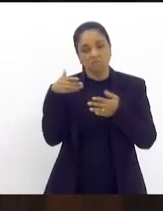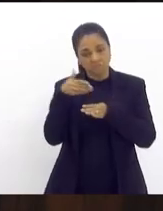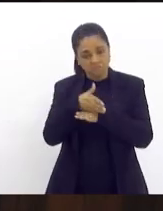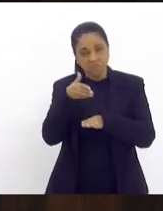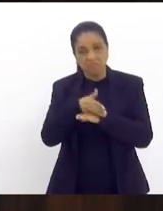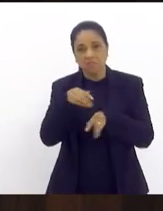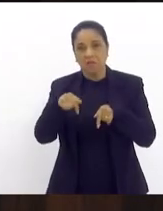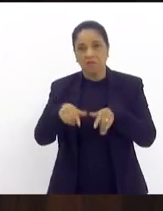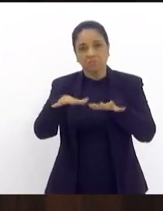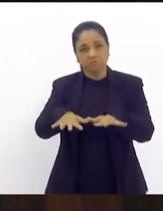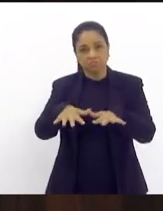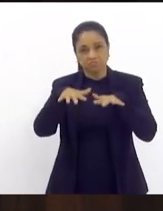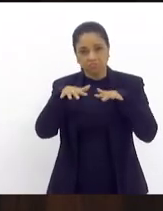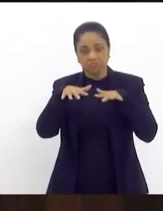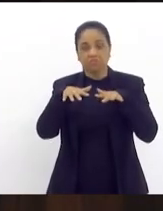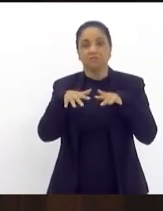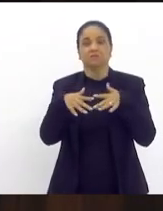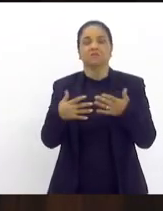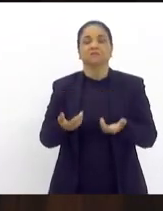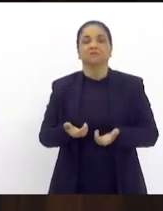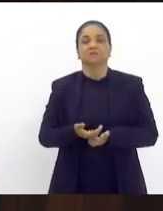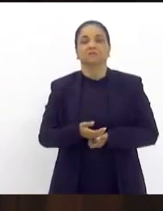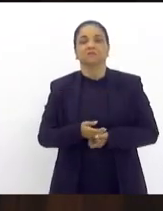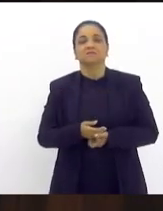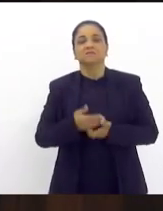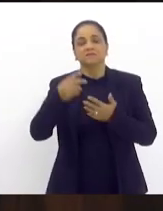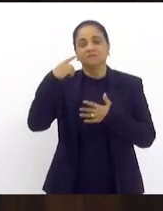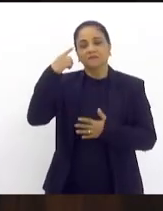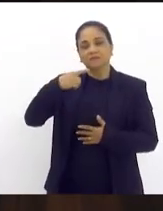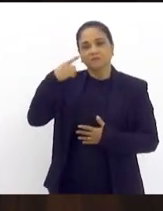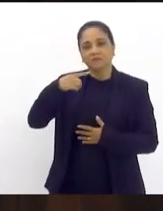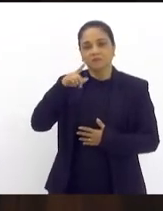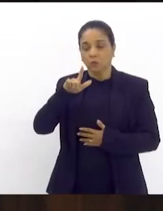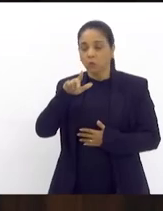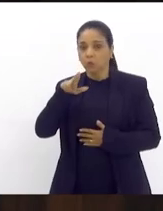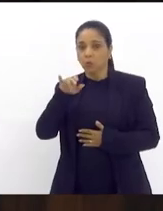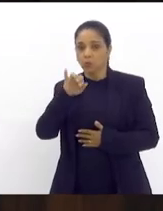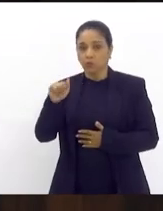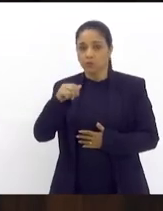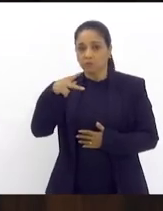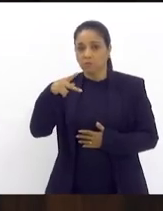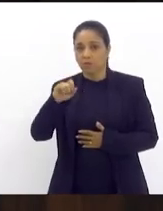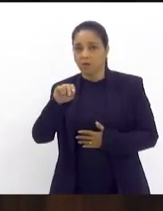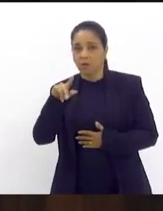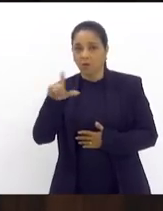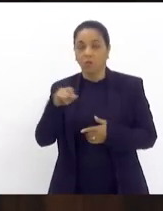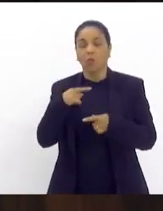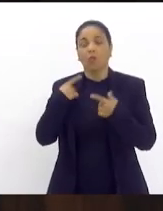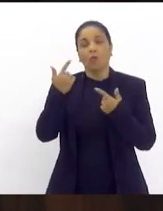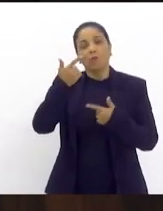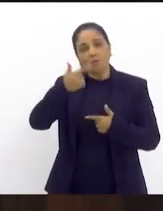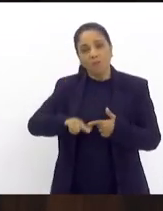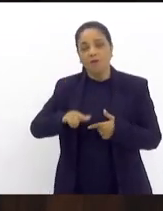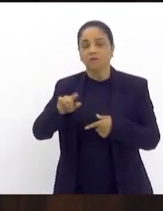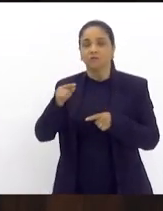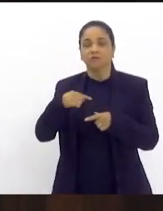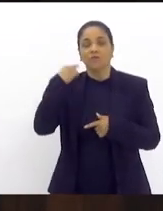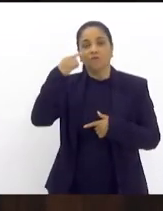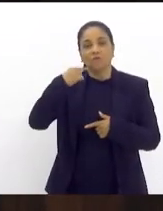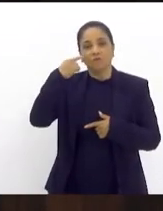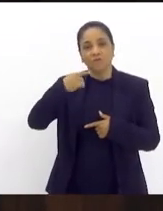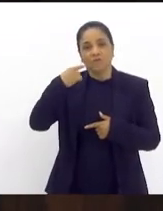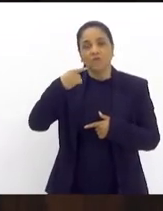desse espaço do expediente final agradeço Deputado Luiz Paulo o próximo morador escrito é um Nobre Deputado Felipe